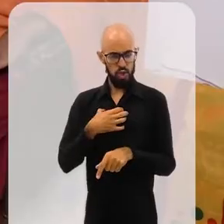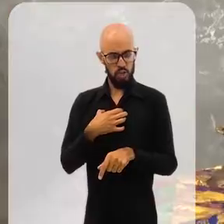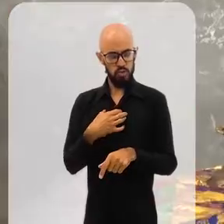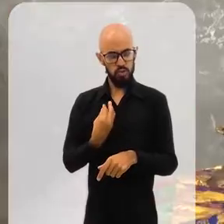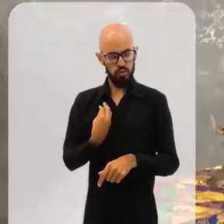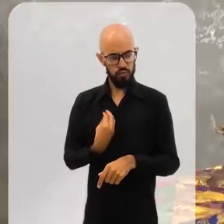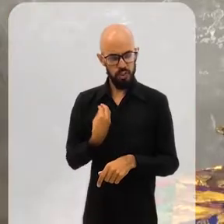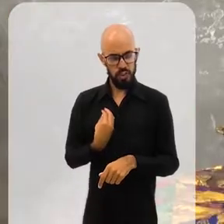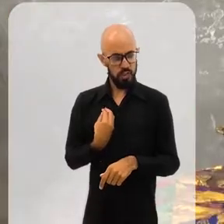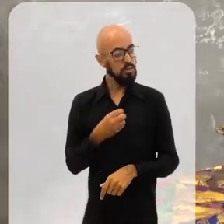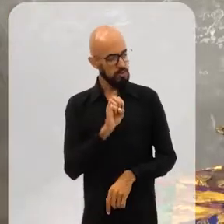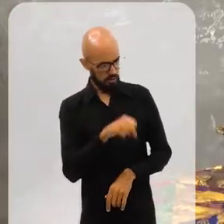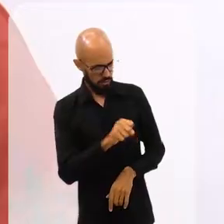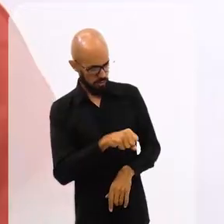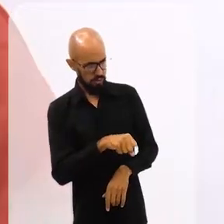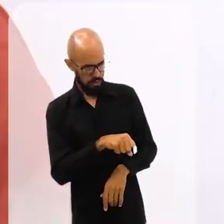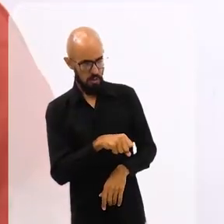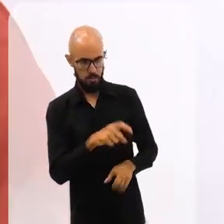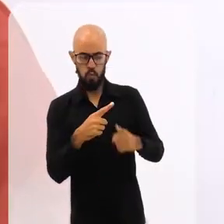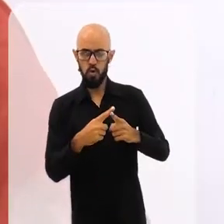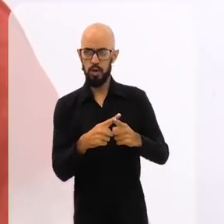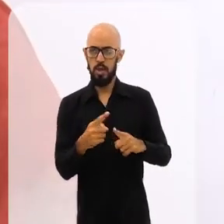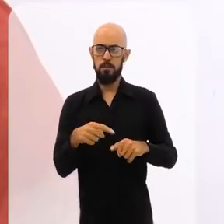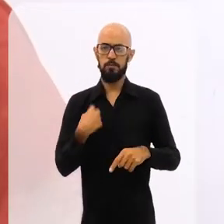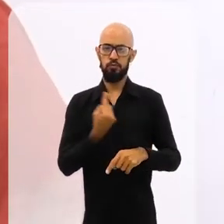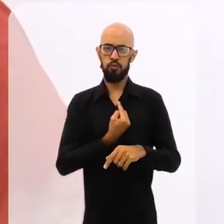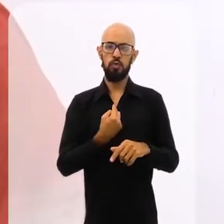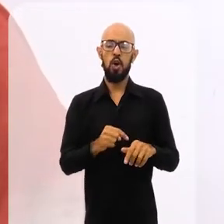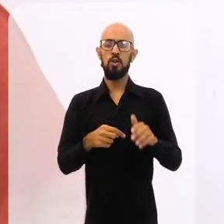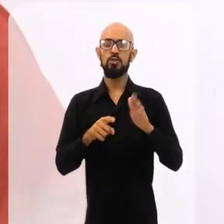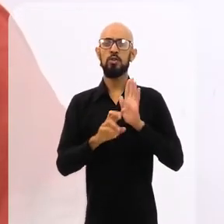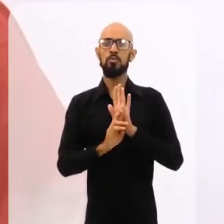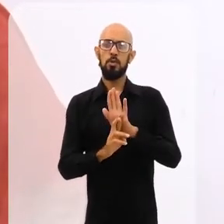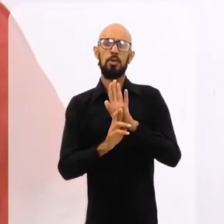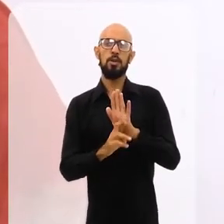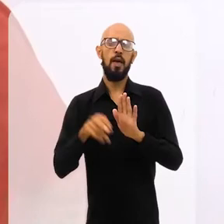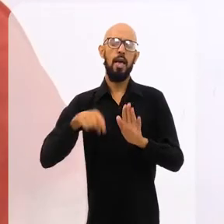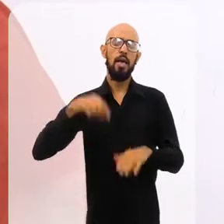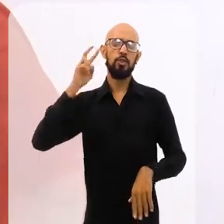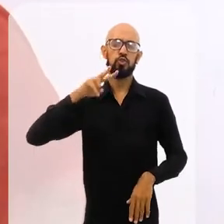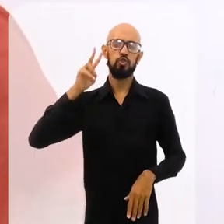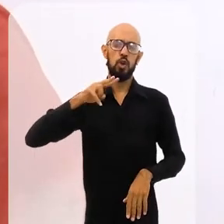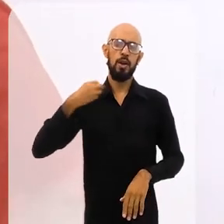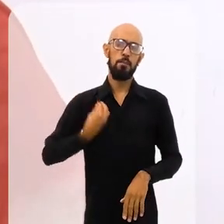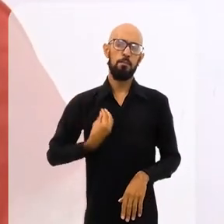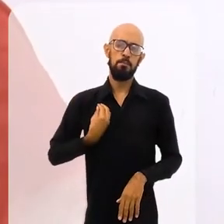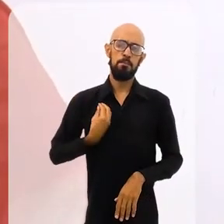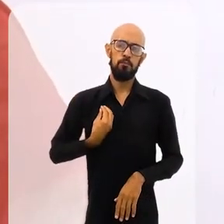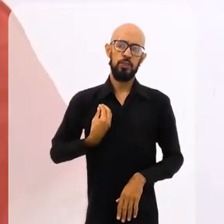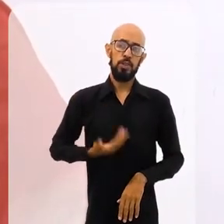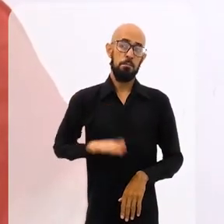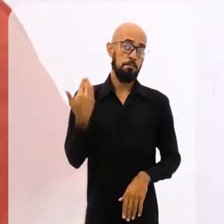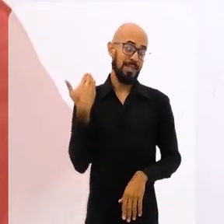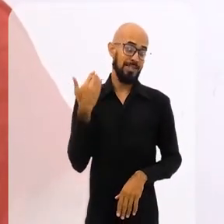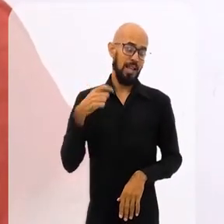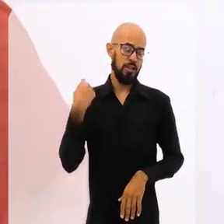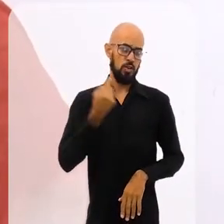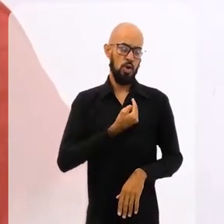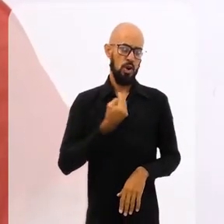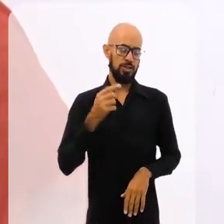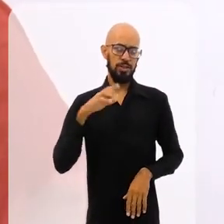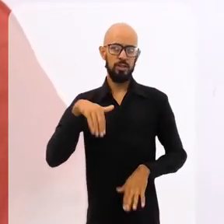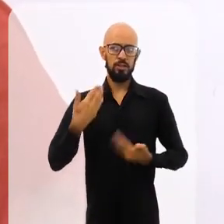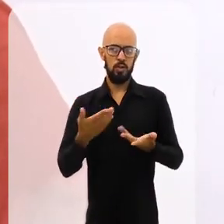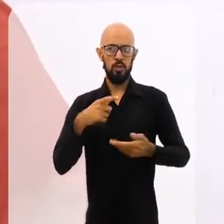que você também, escolheu? também. Porque o que acontece? O que nós representamos hoje? A nossa história passada. Então eu já trago na minha